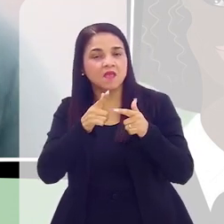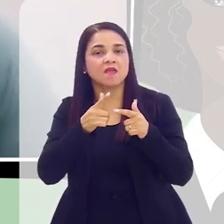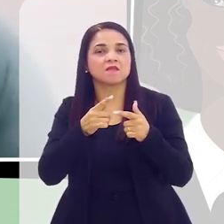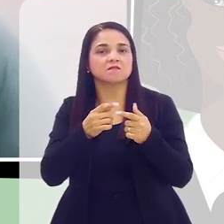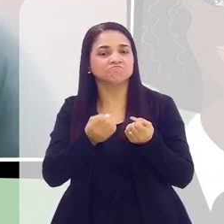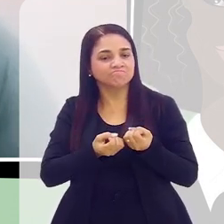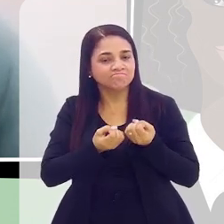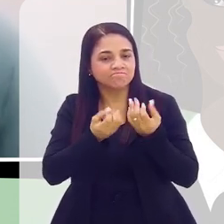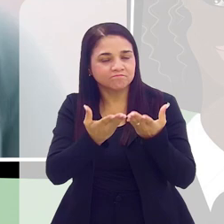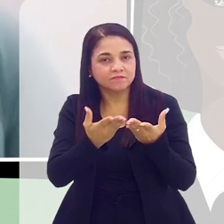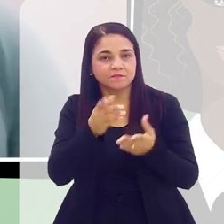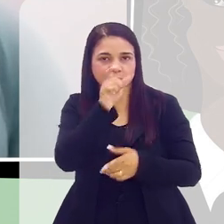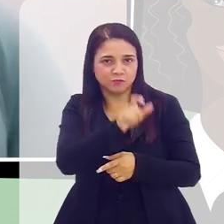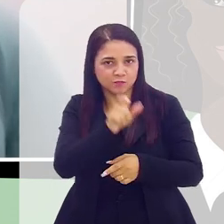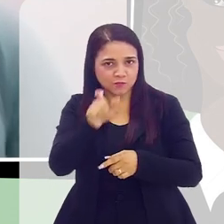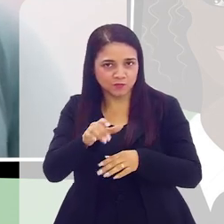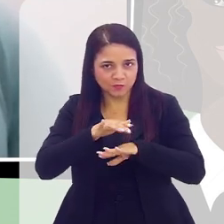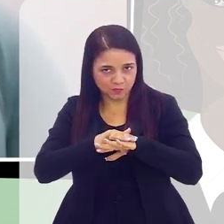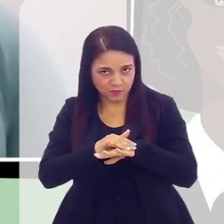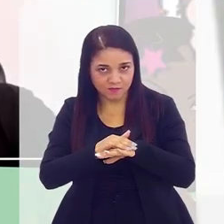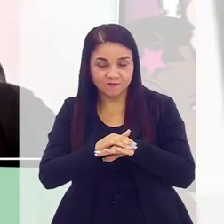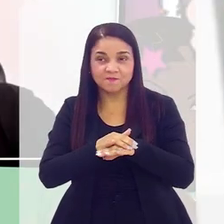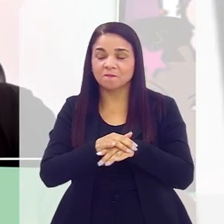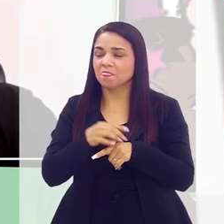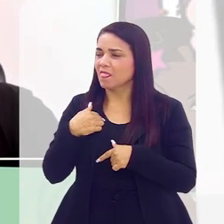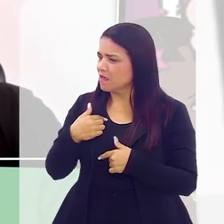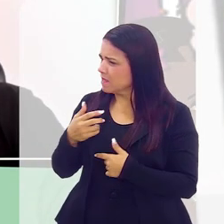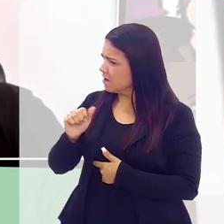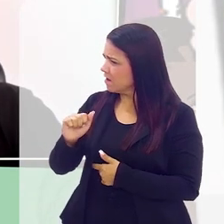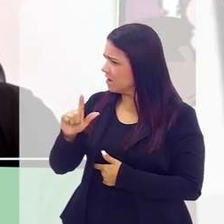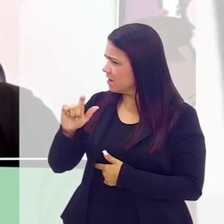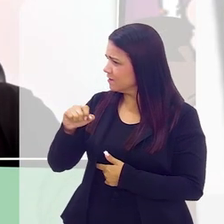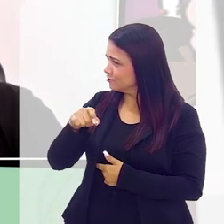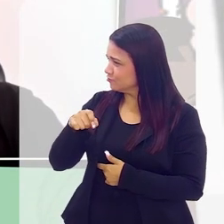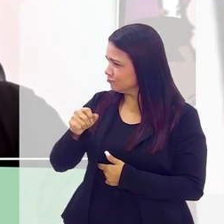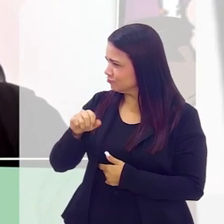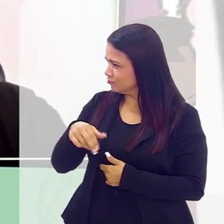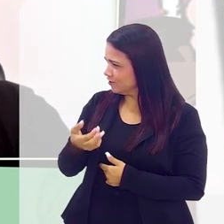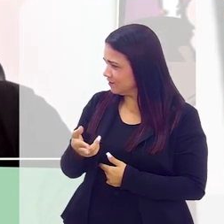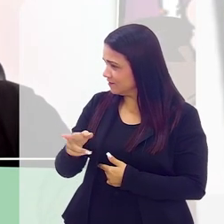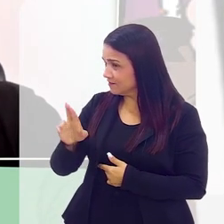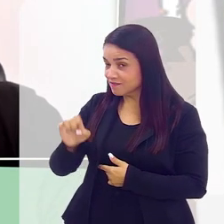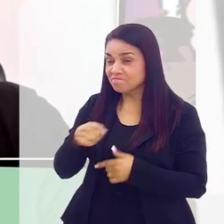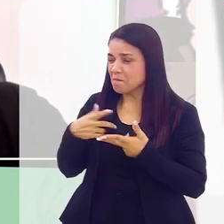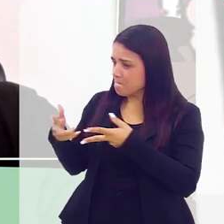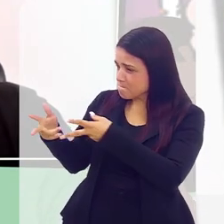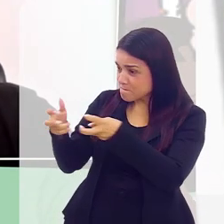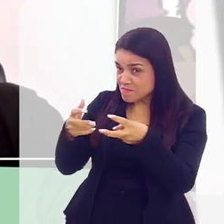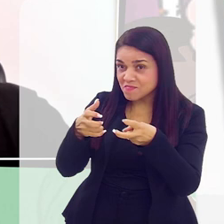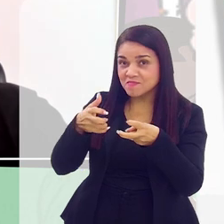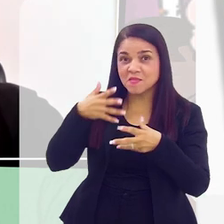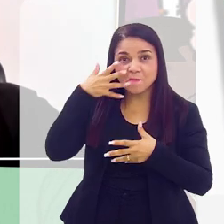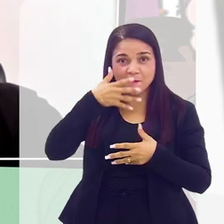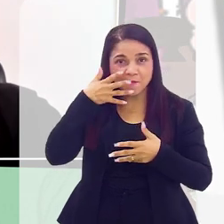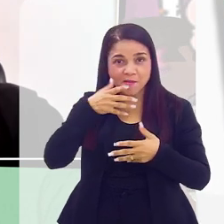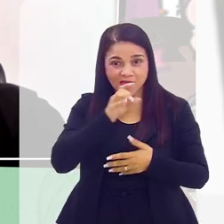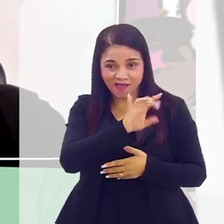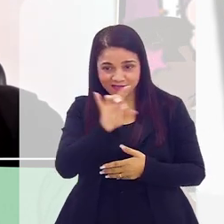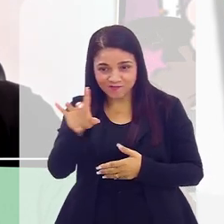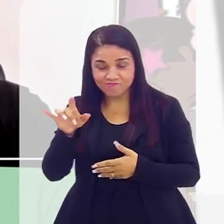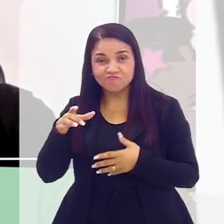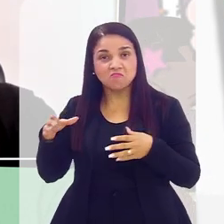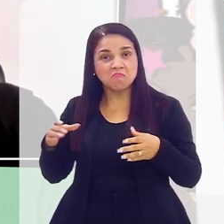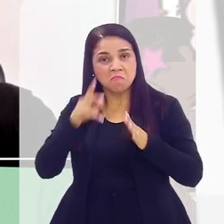consegue proporcionar para as pessoas. Alexandre, dá para perceber na fala de todos vocês que